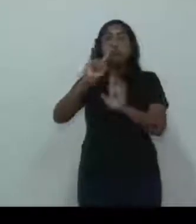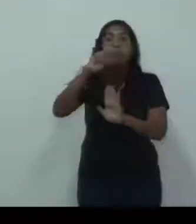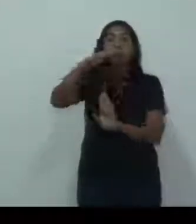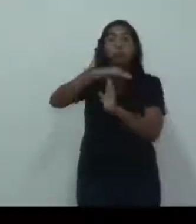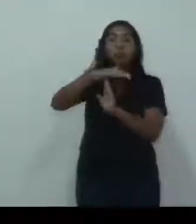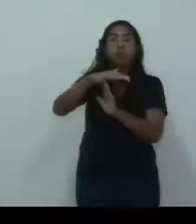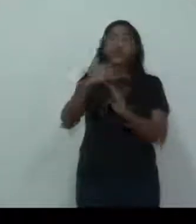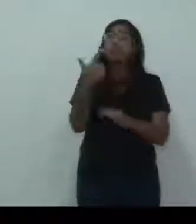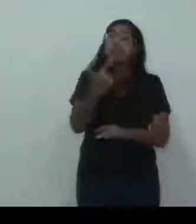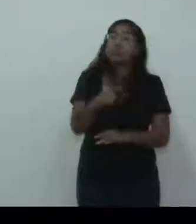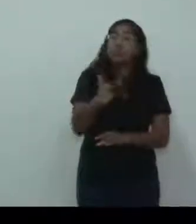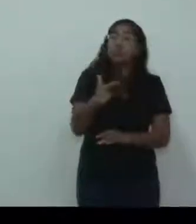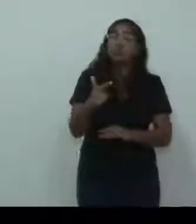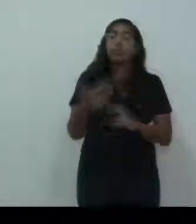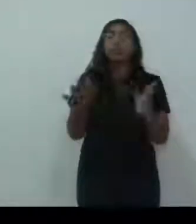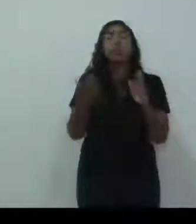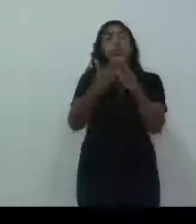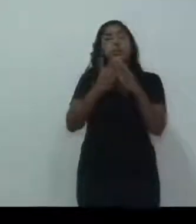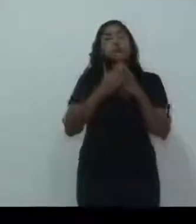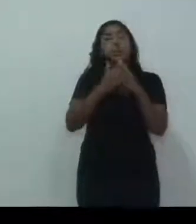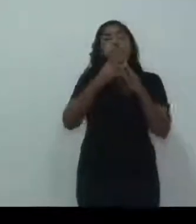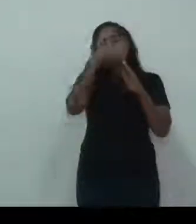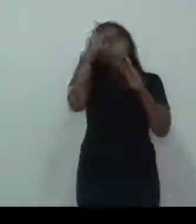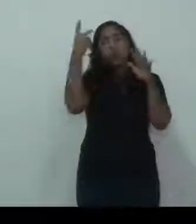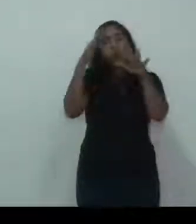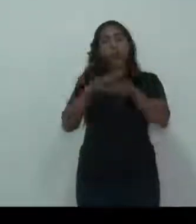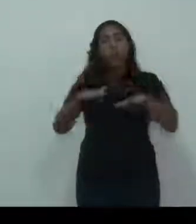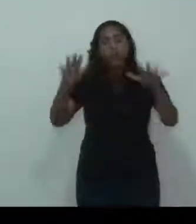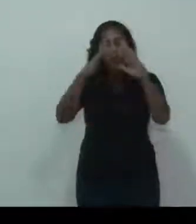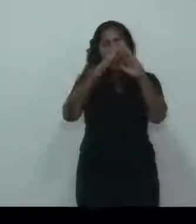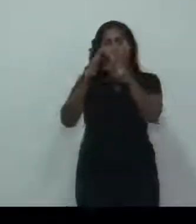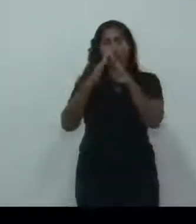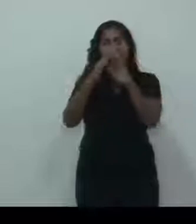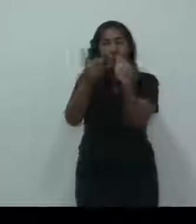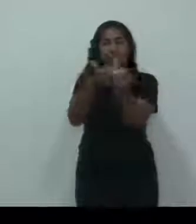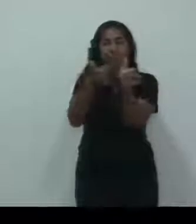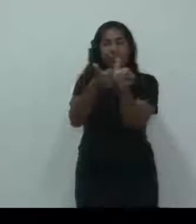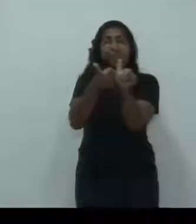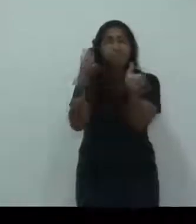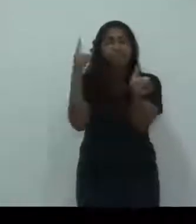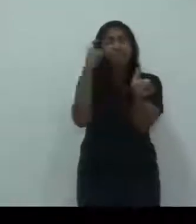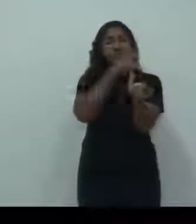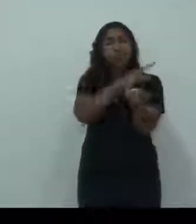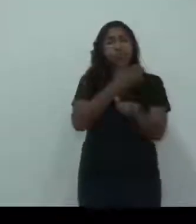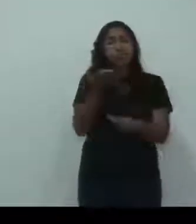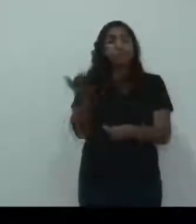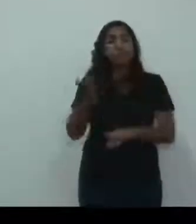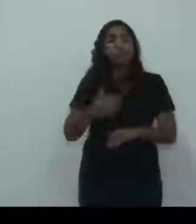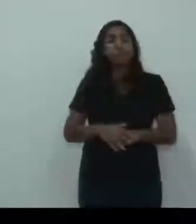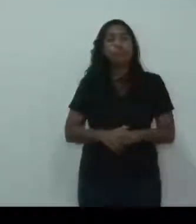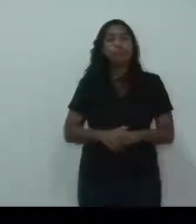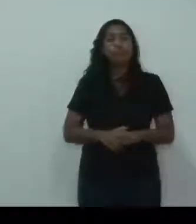dos moradores da Planalto, principalmente, porque fica ali uma situação delicada, né, para poder entrar.